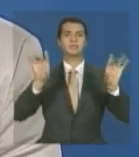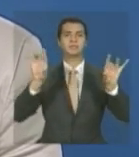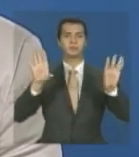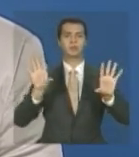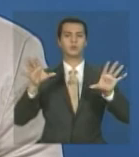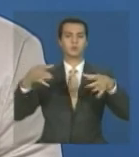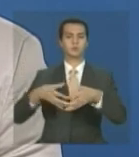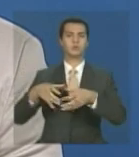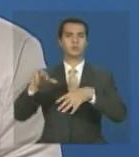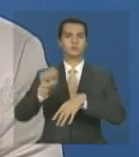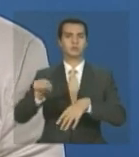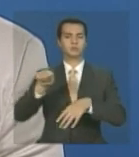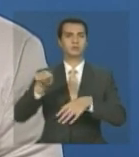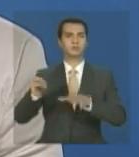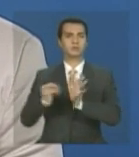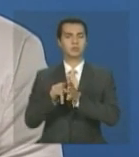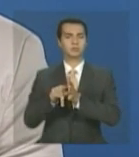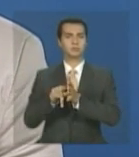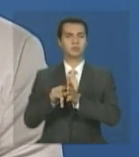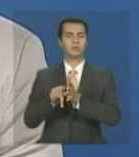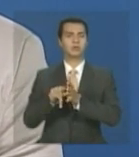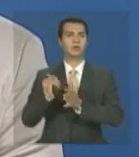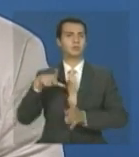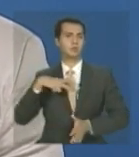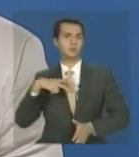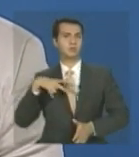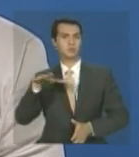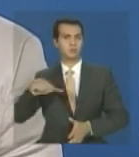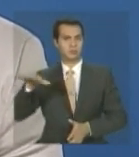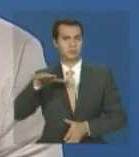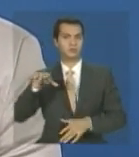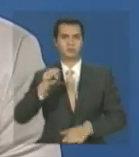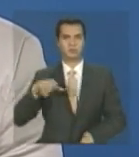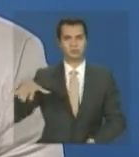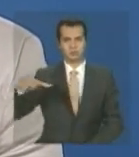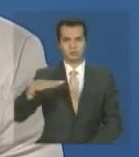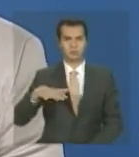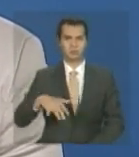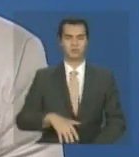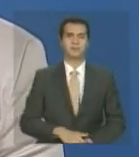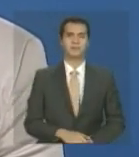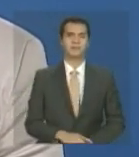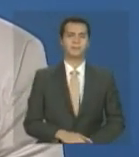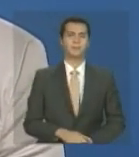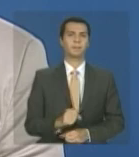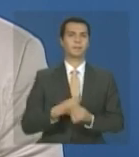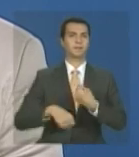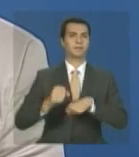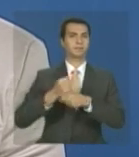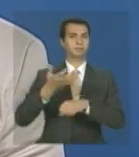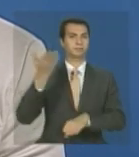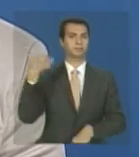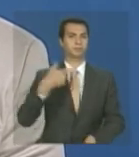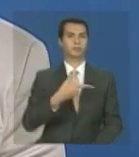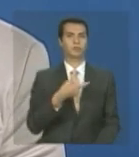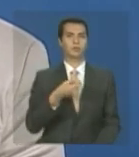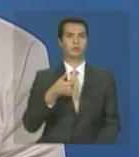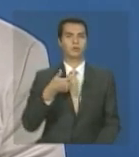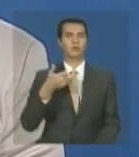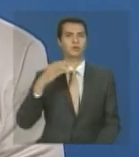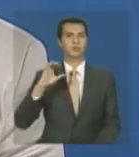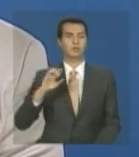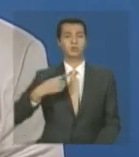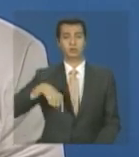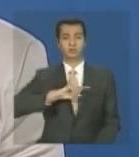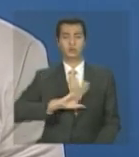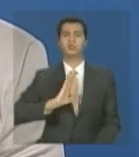denominamos Censo da Rede Privada. Em 2010, nós já tivemos uma primeira edição deste Censo da Rede